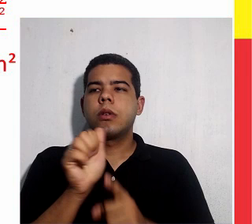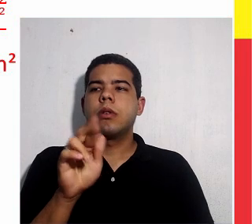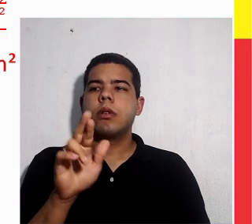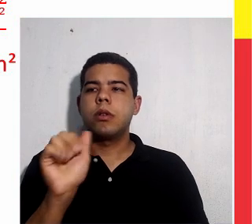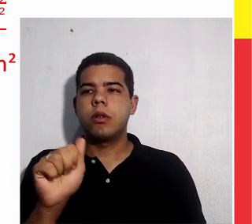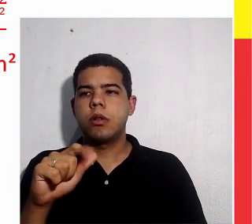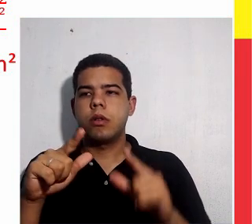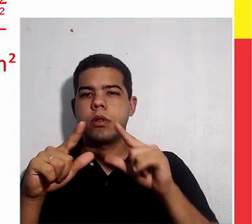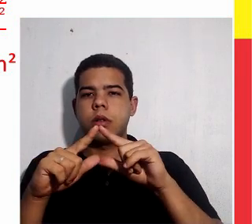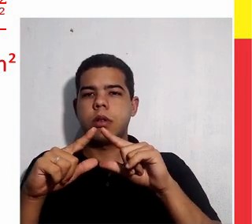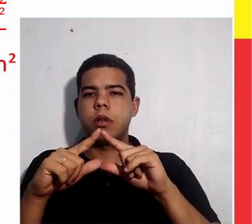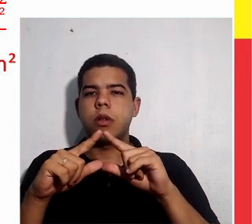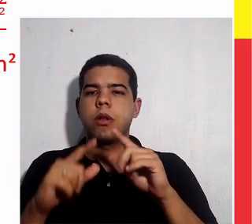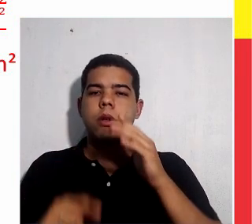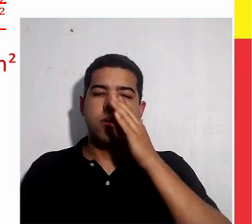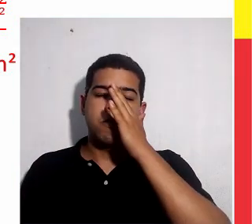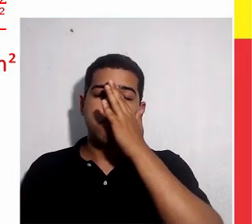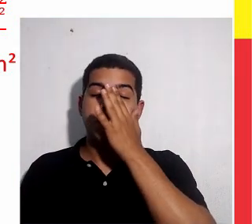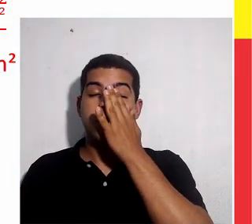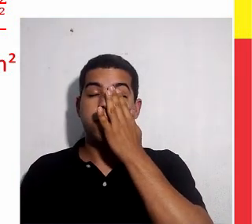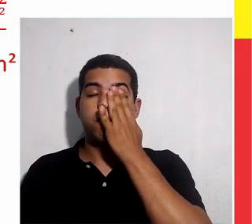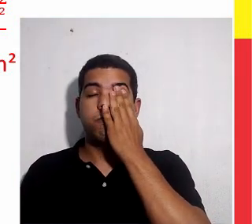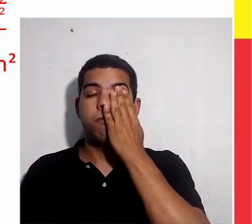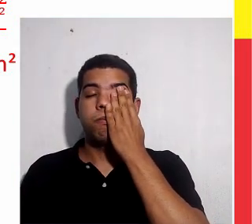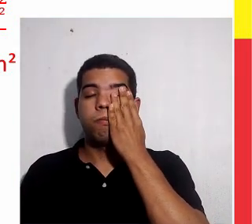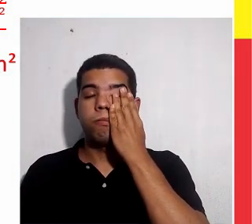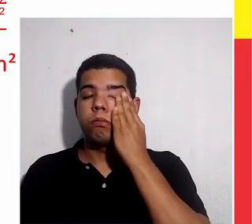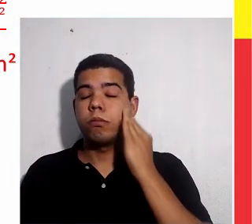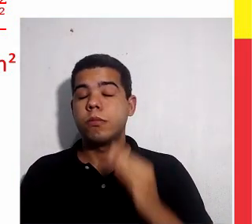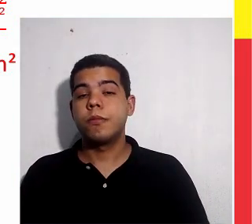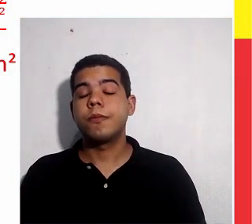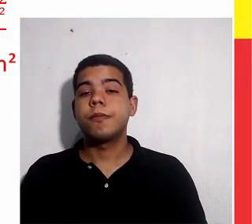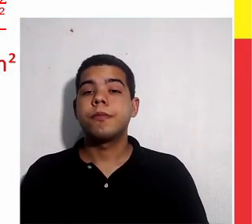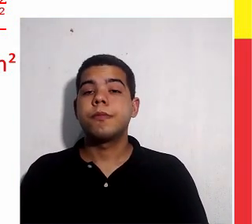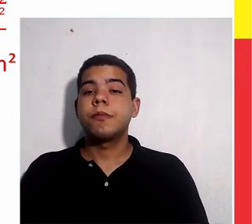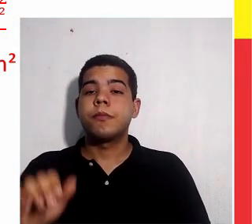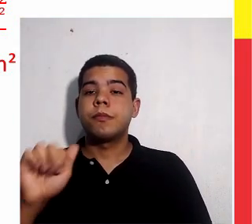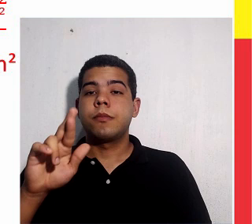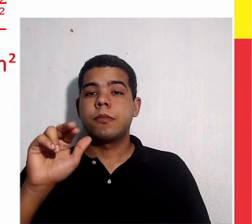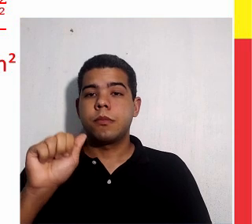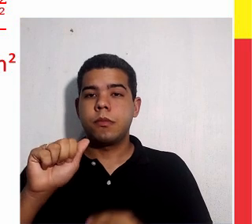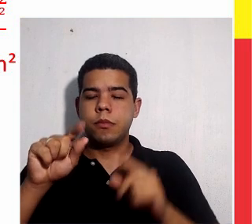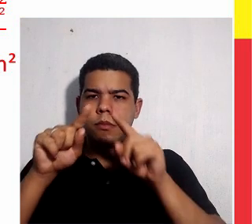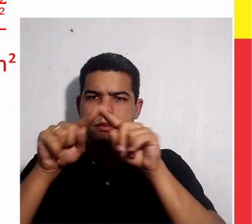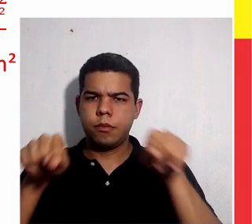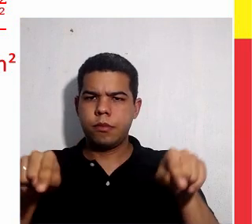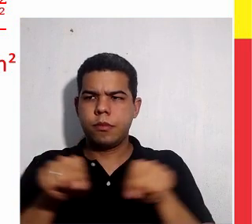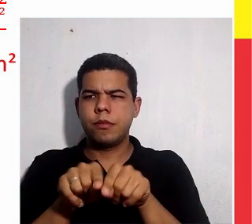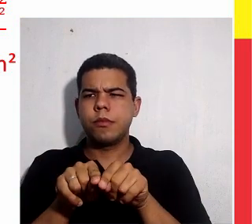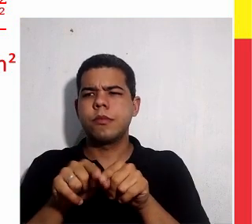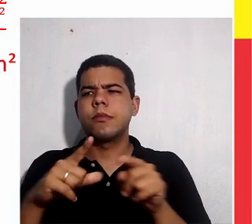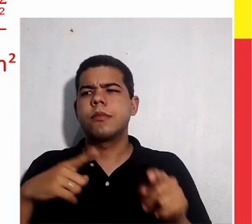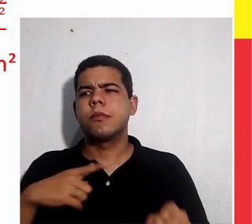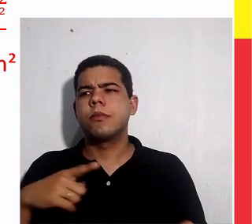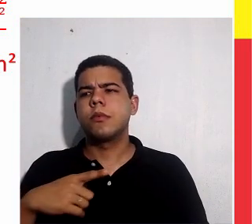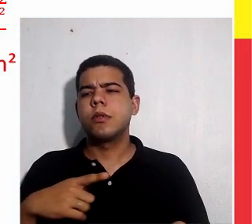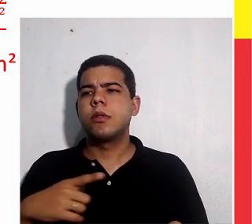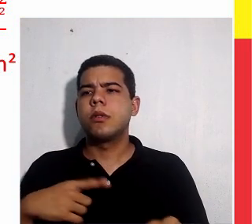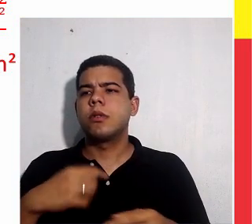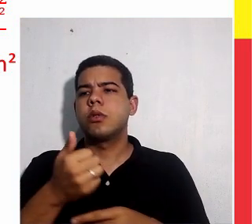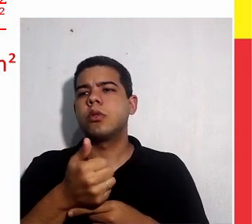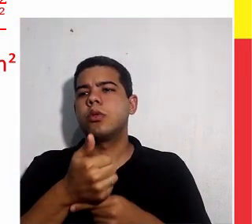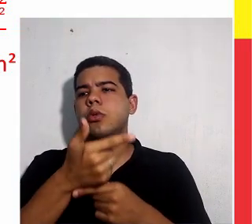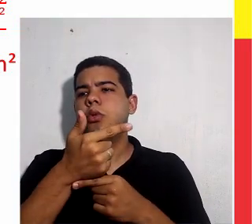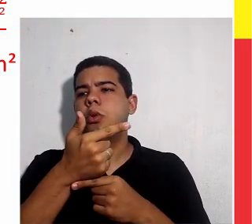descobrir também a área do triângulo. E fazer uma subtração. Então, vamos lá agora a área do retângulo. A área do retângulo vai